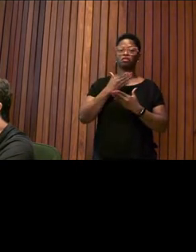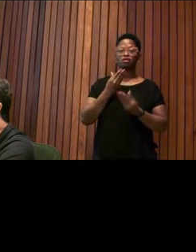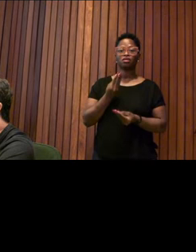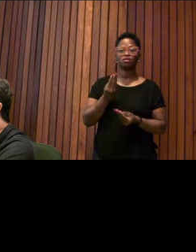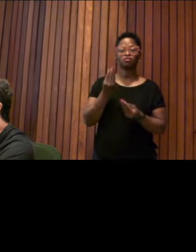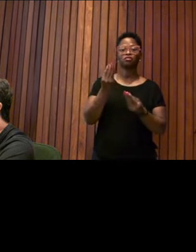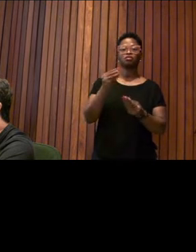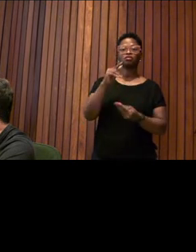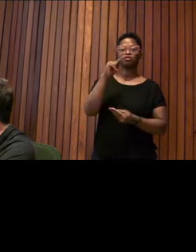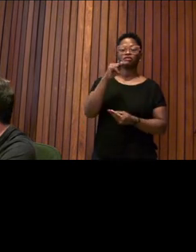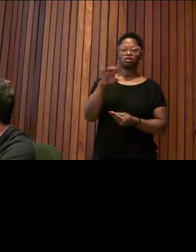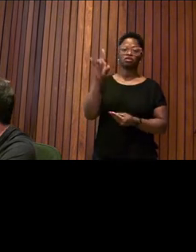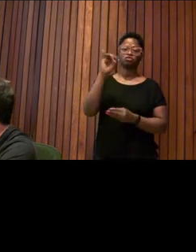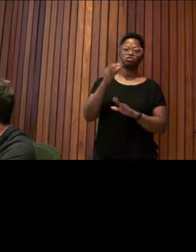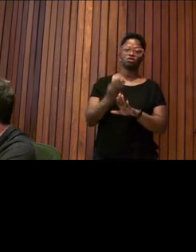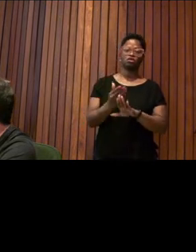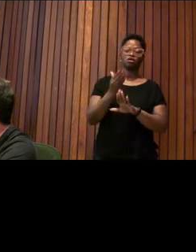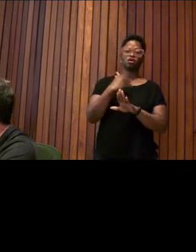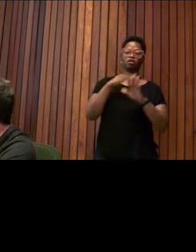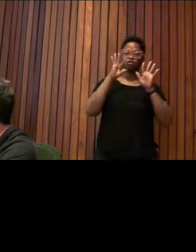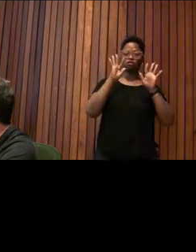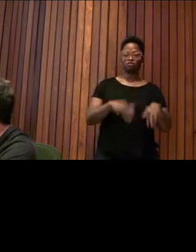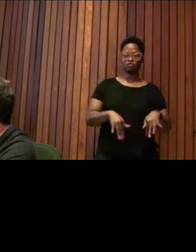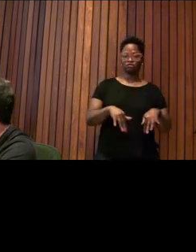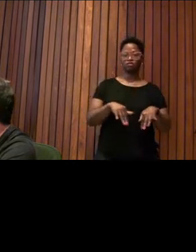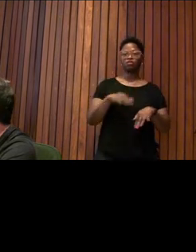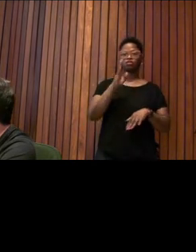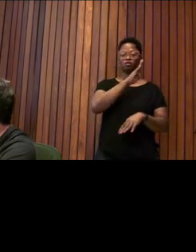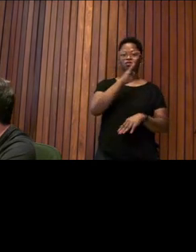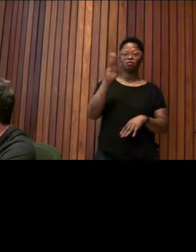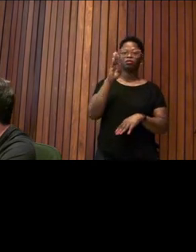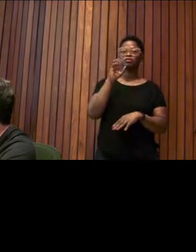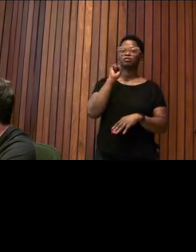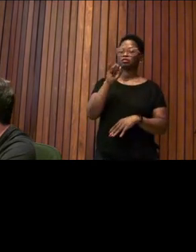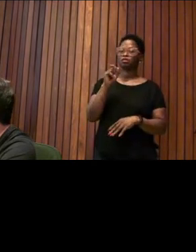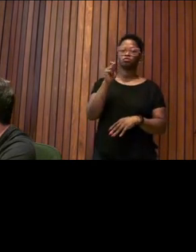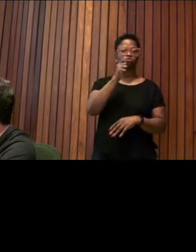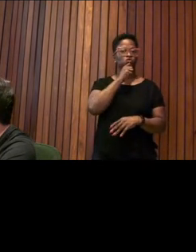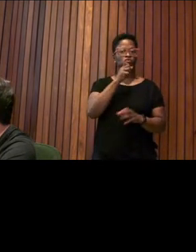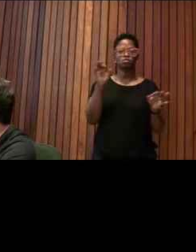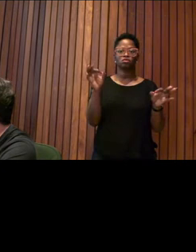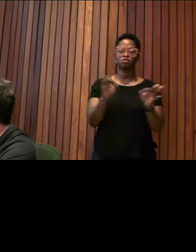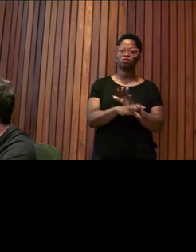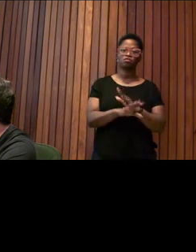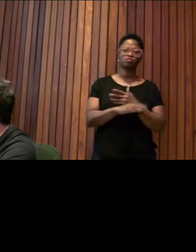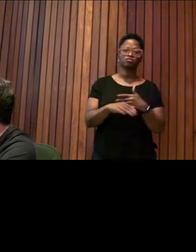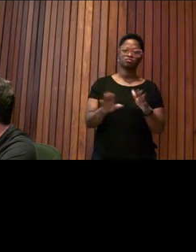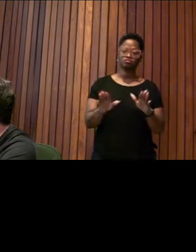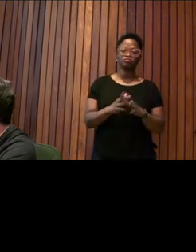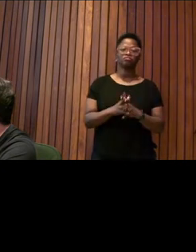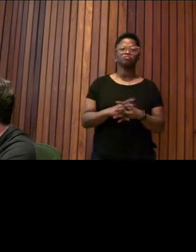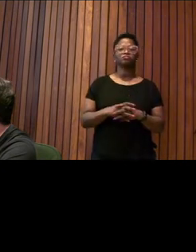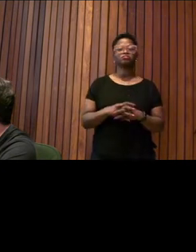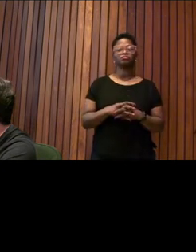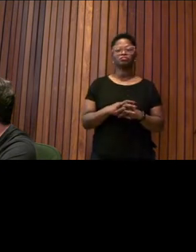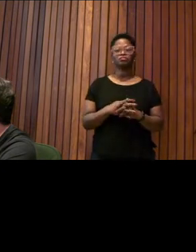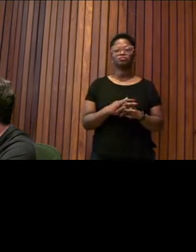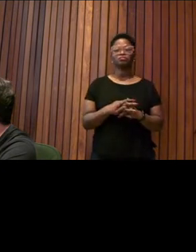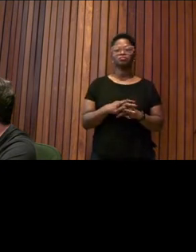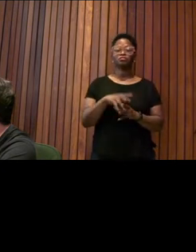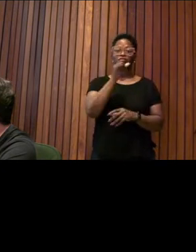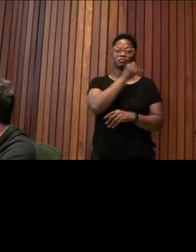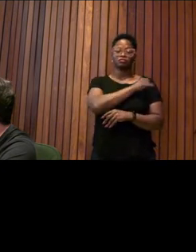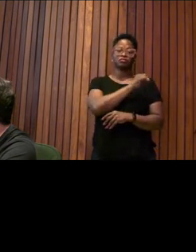que 7 dias antes de fecharem a biblioteca. Então, era, se eu não terminasse, eu não ia terminar. Né? Rio de Janeiro estava